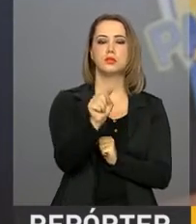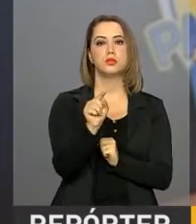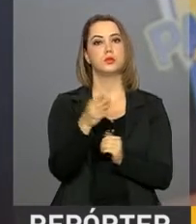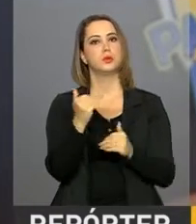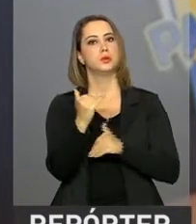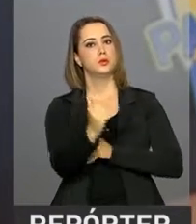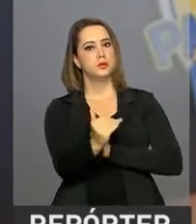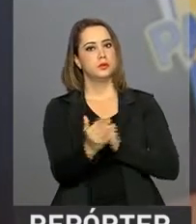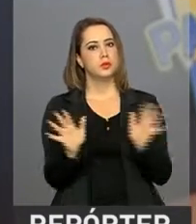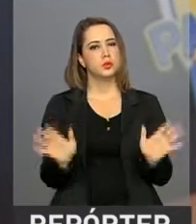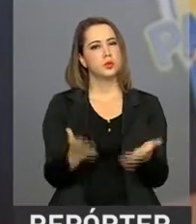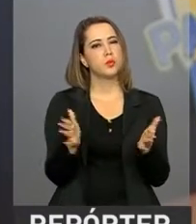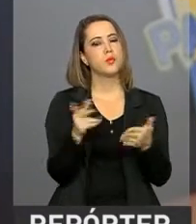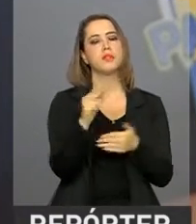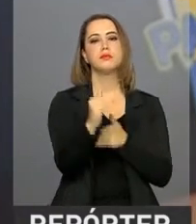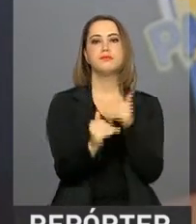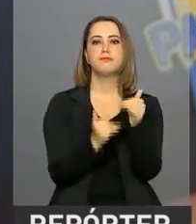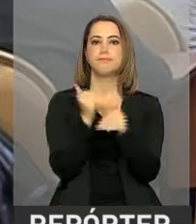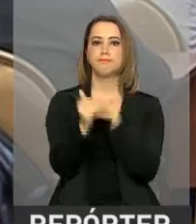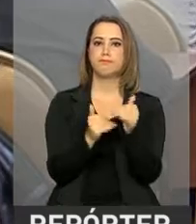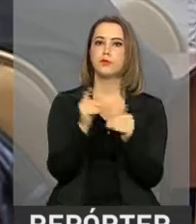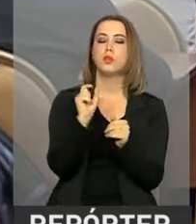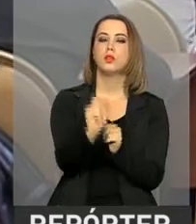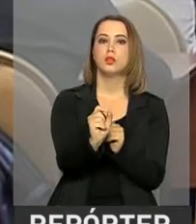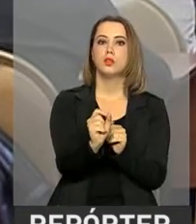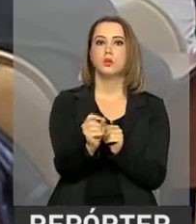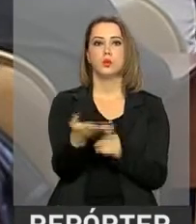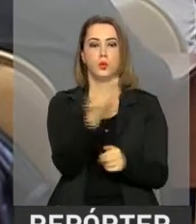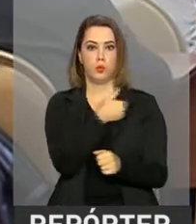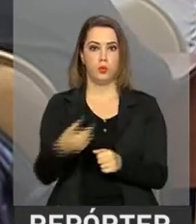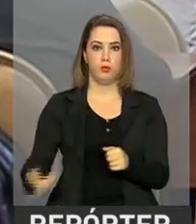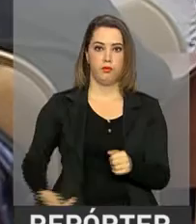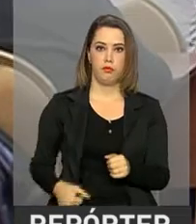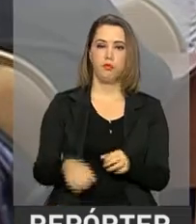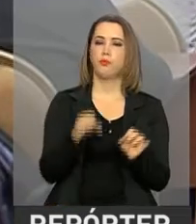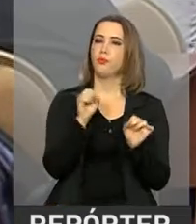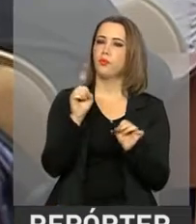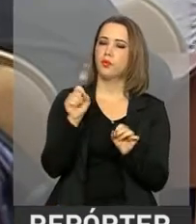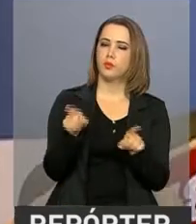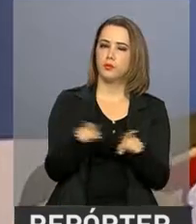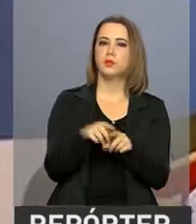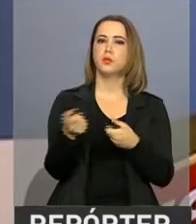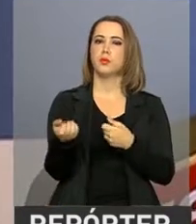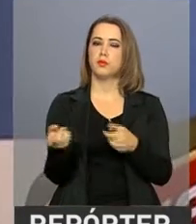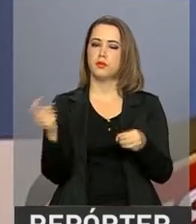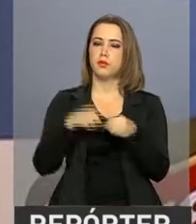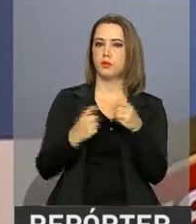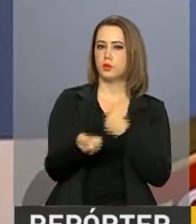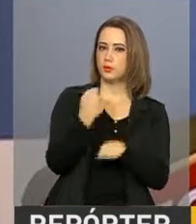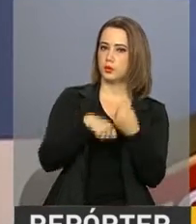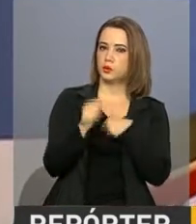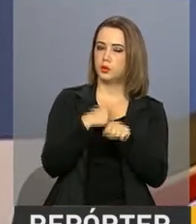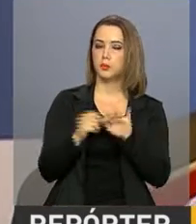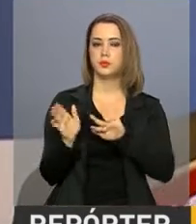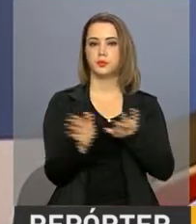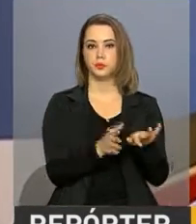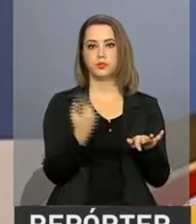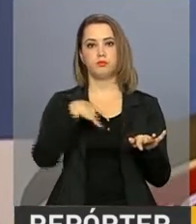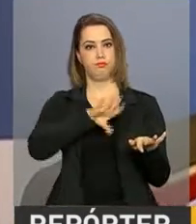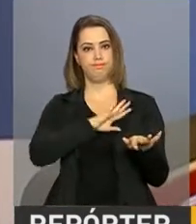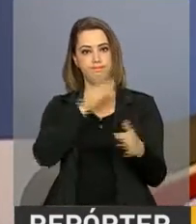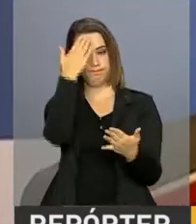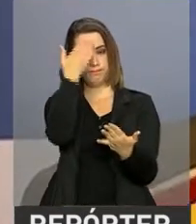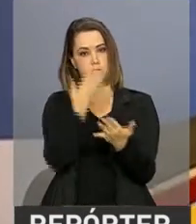começa a responder a medidas tomadas pelo governo para recuperação da economia a gente acredita que seja um início